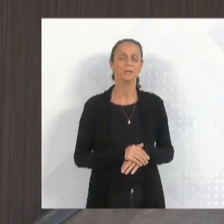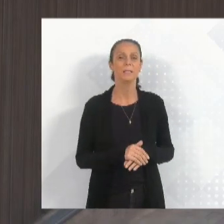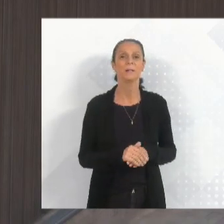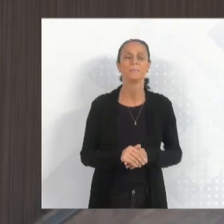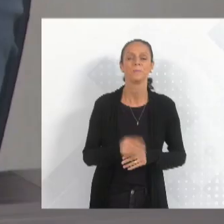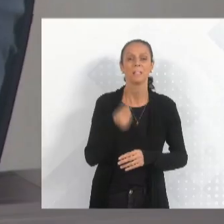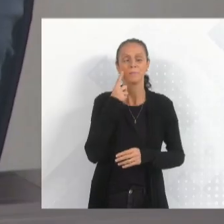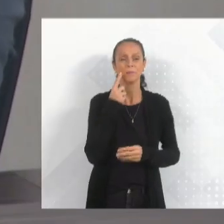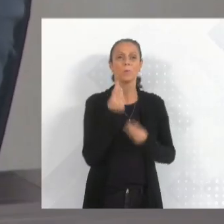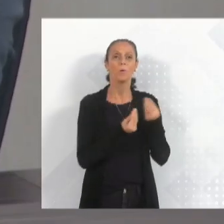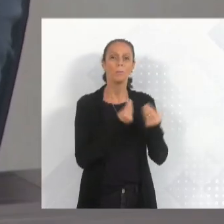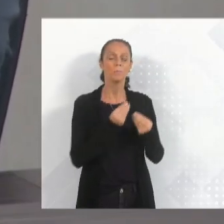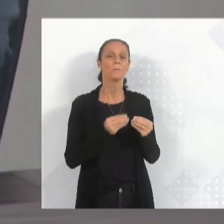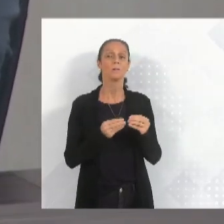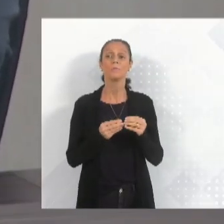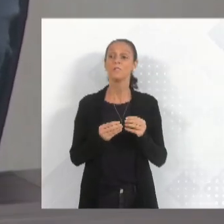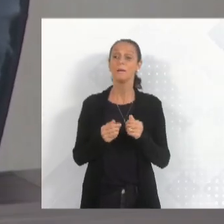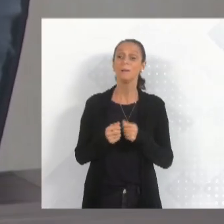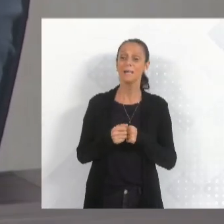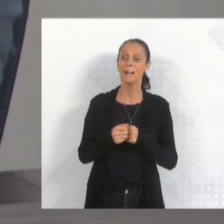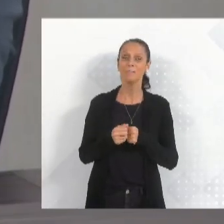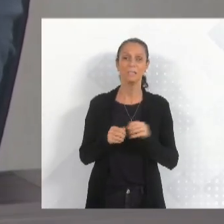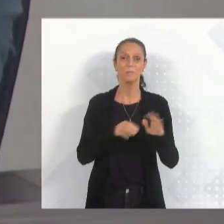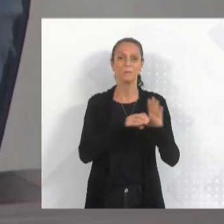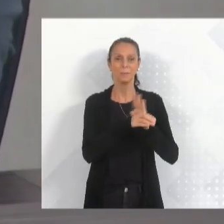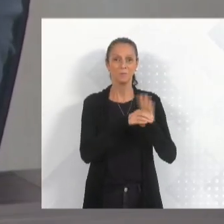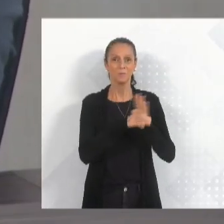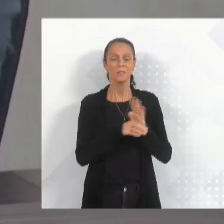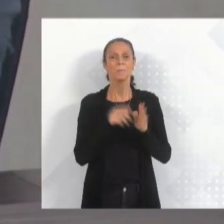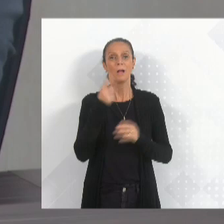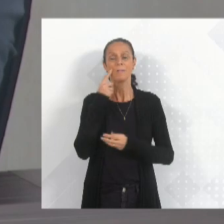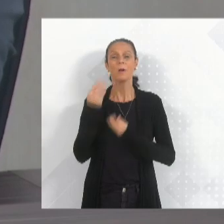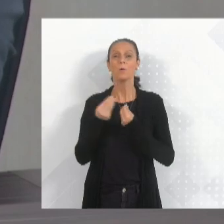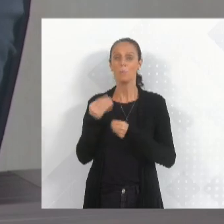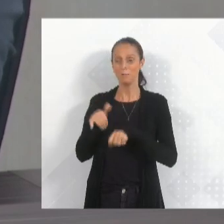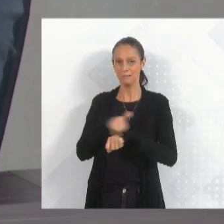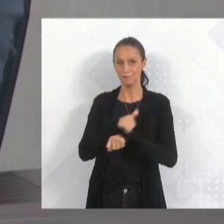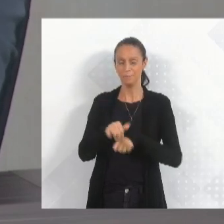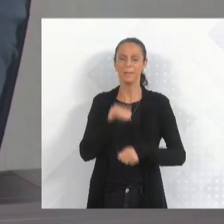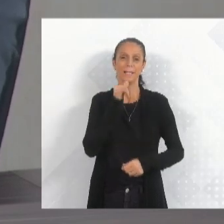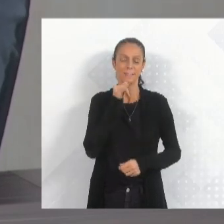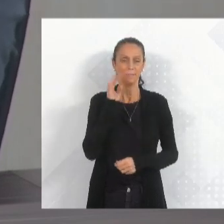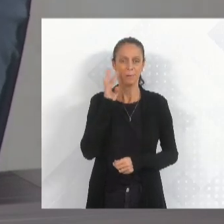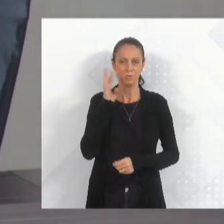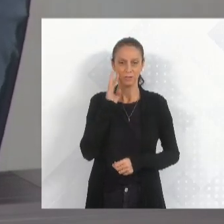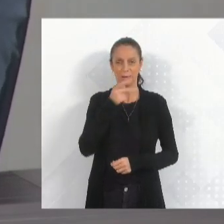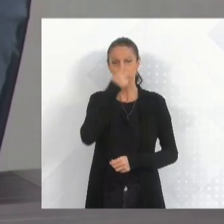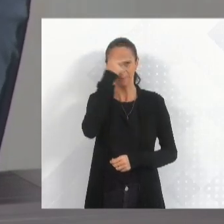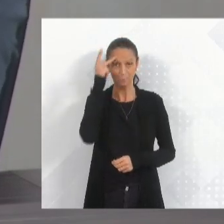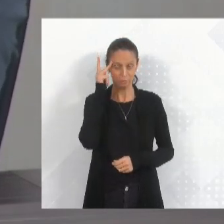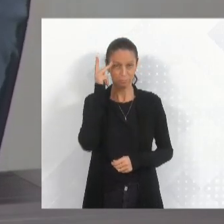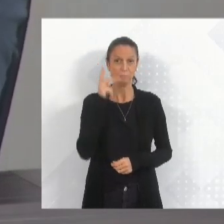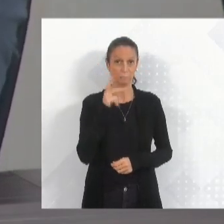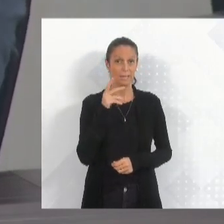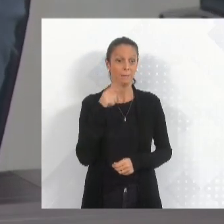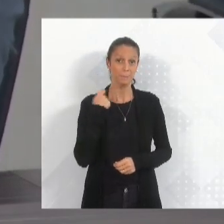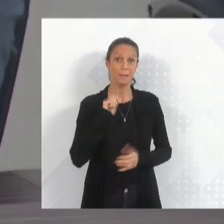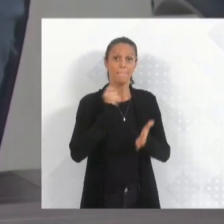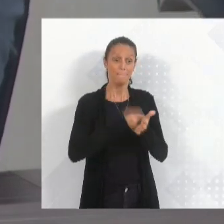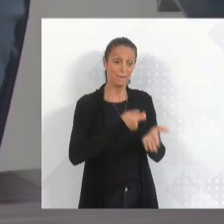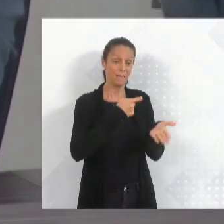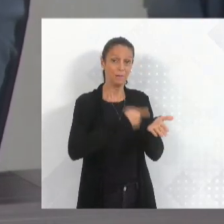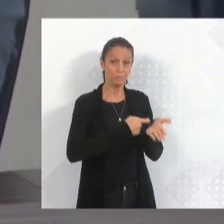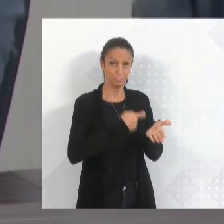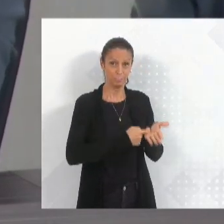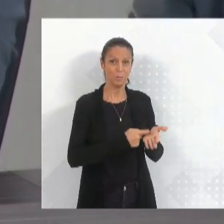executar uma ação dessa. Eu tenho o serviço divisível, por isso que é uma taxa. O camarada consumiu 1 metro cúbico de água. O metro cúbico